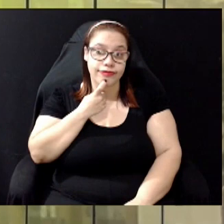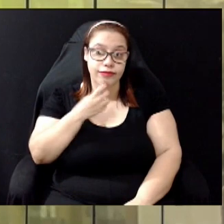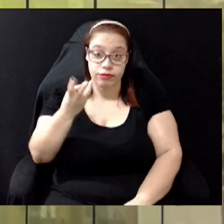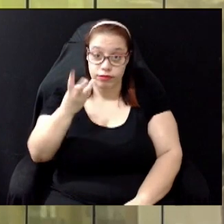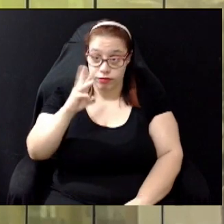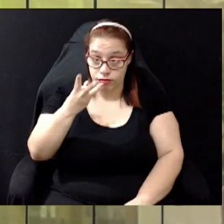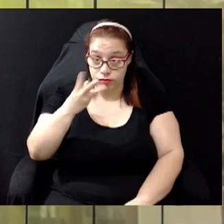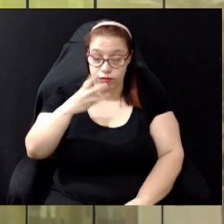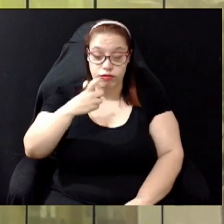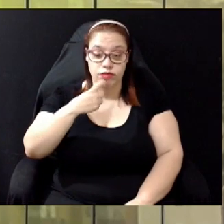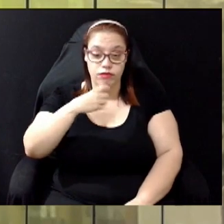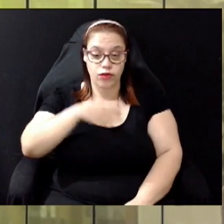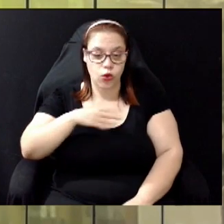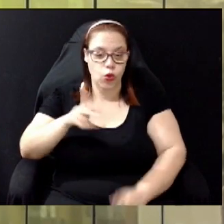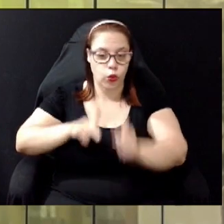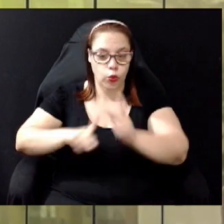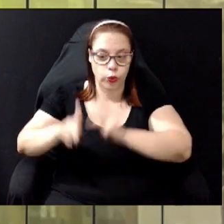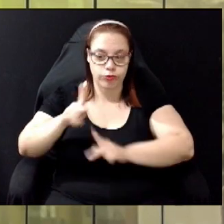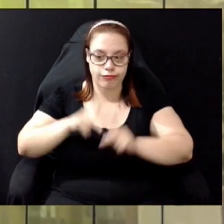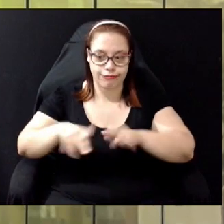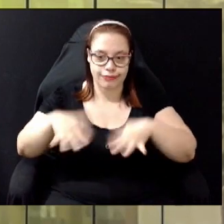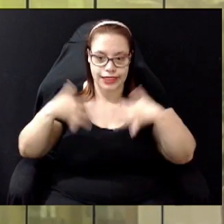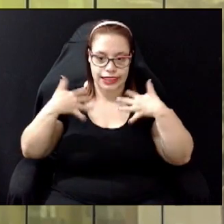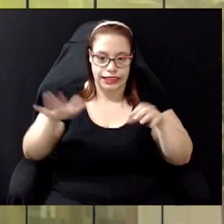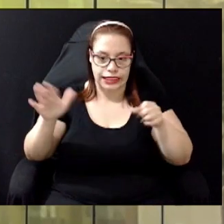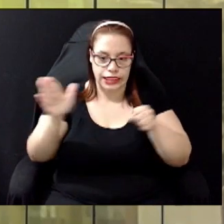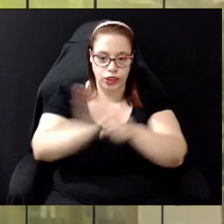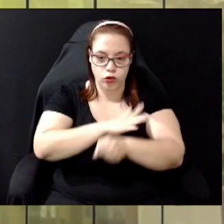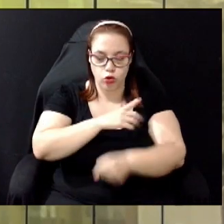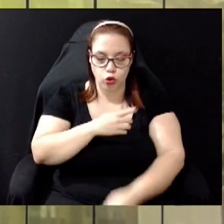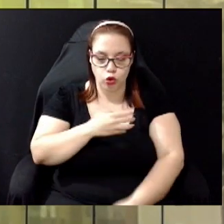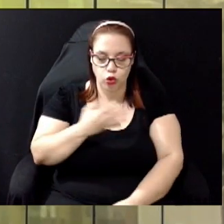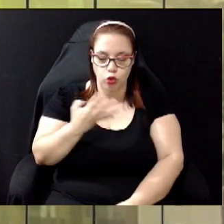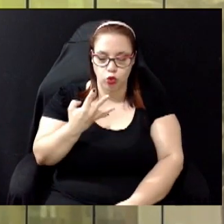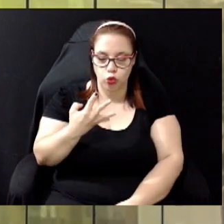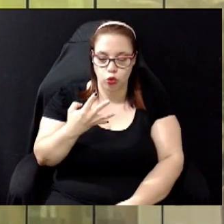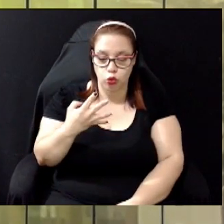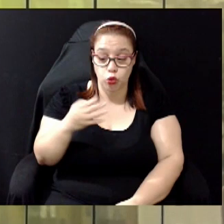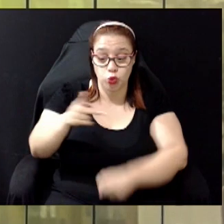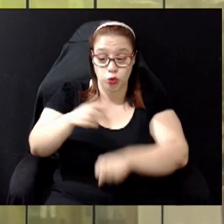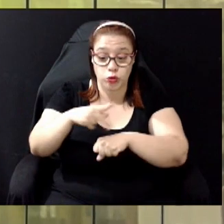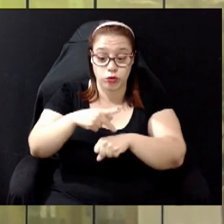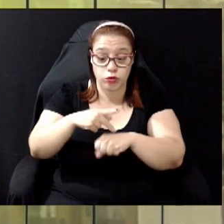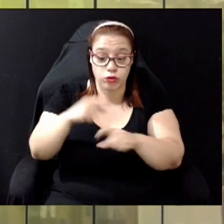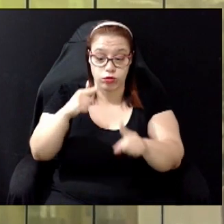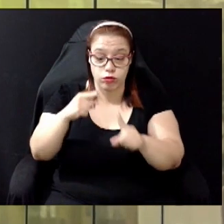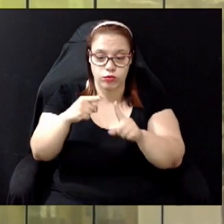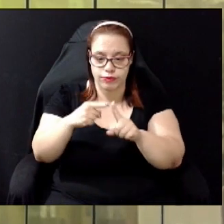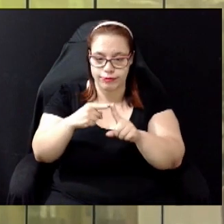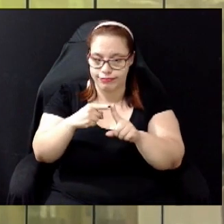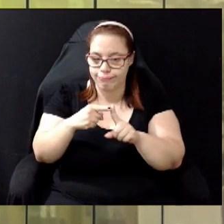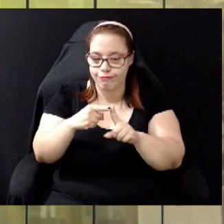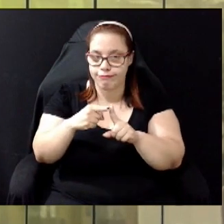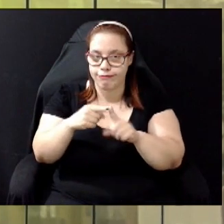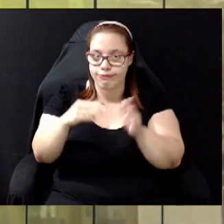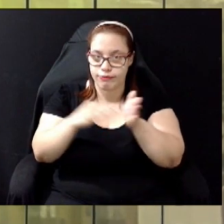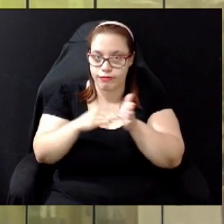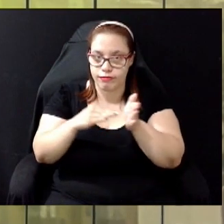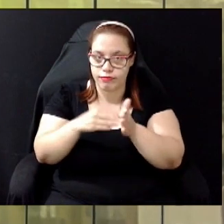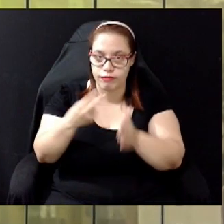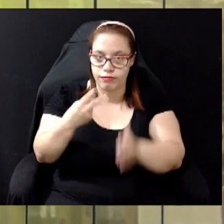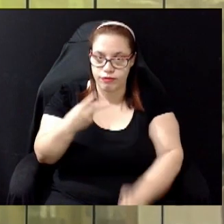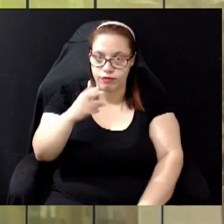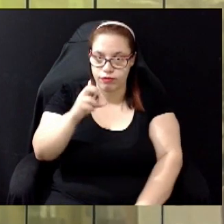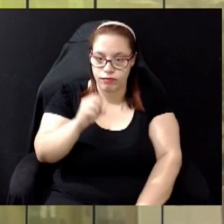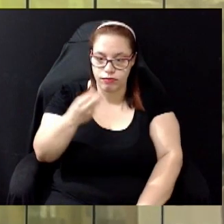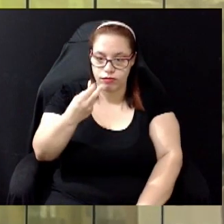Campinas é a terceira cidade mais populosa do estado e a 14ª do país, e tem a meta ousada de até